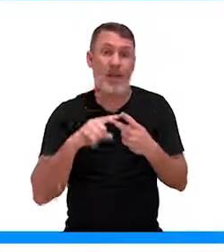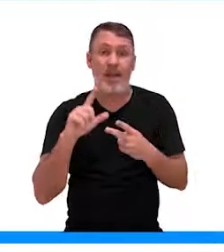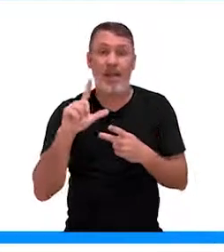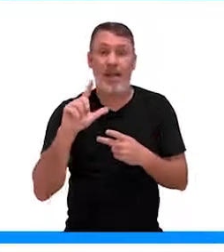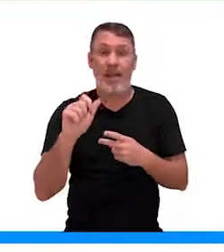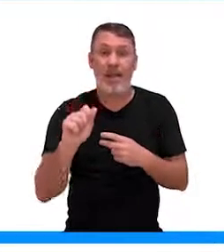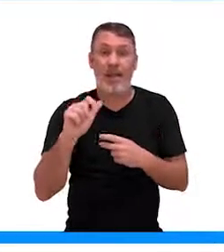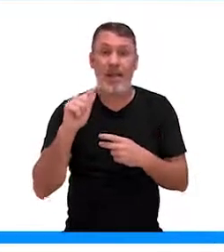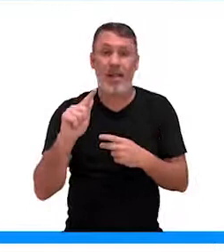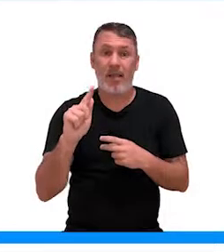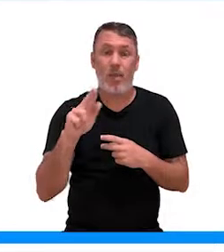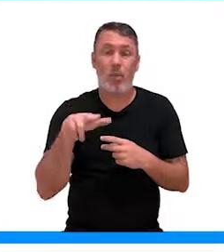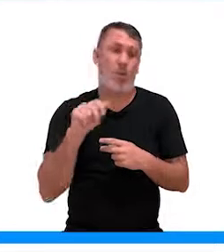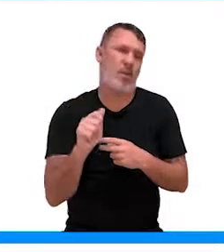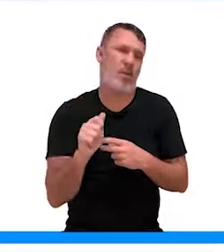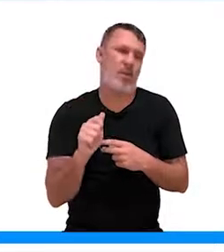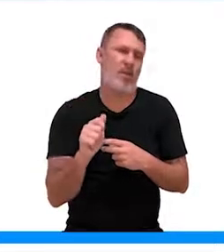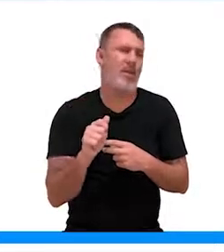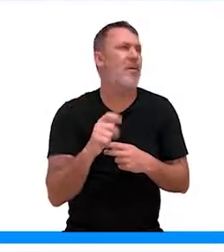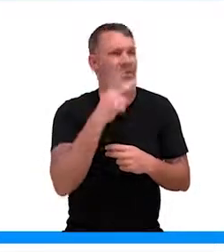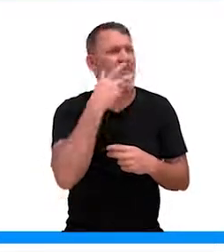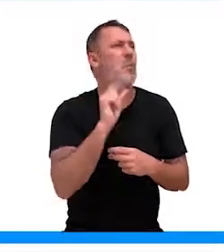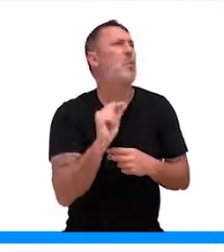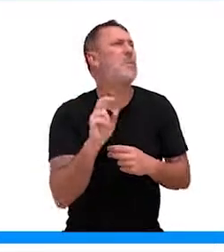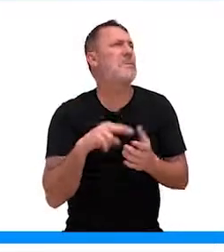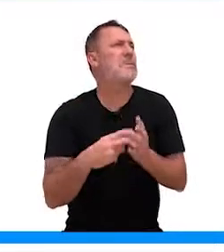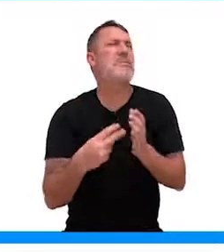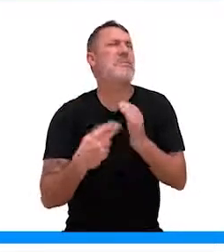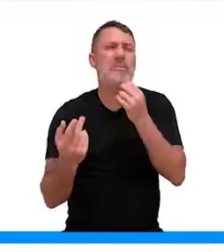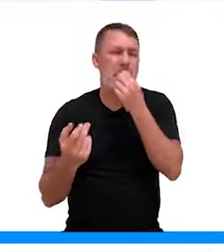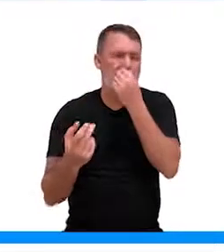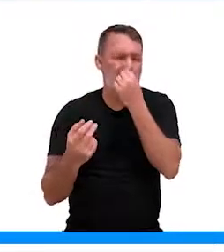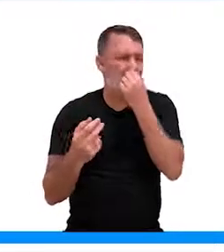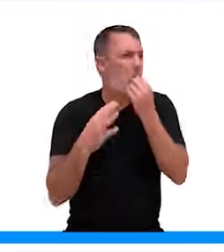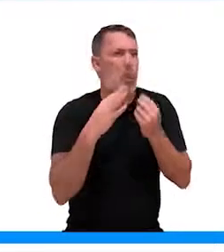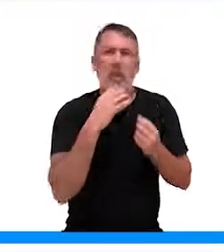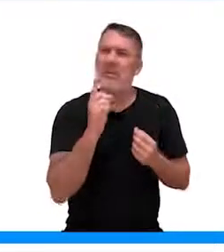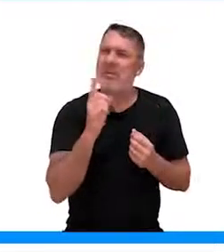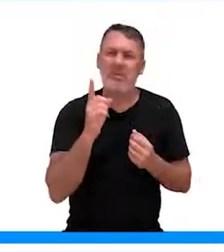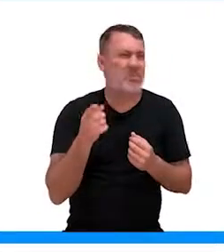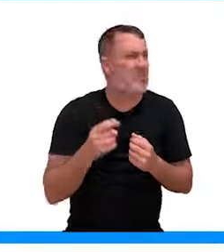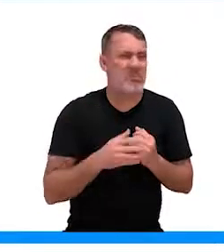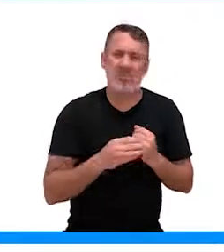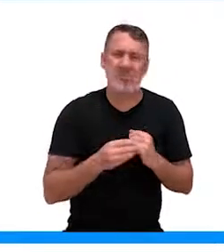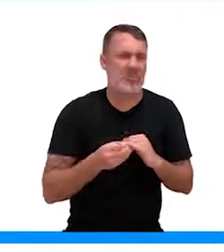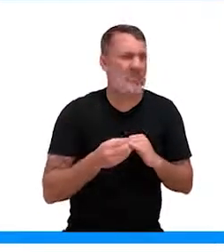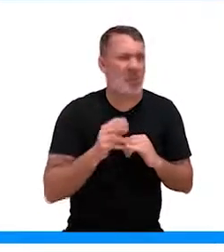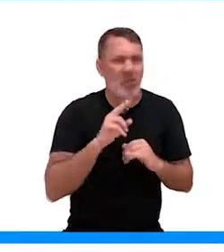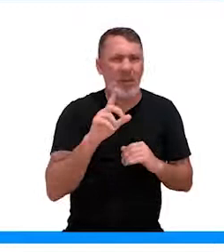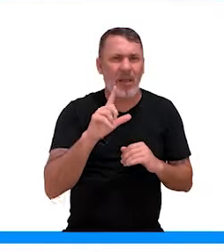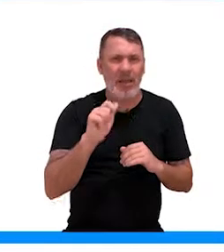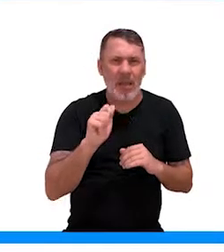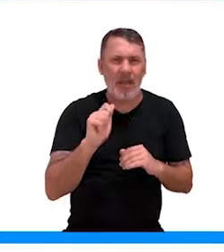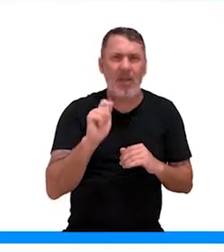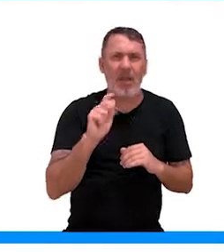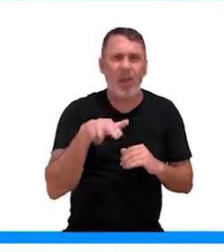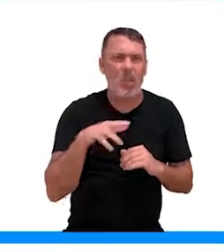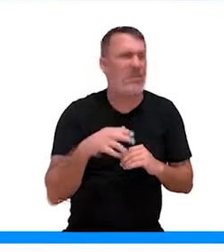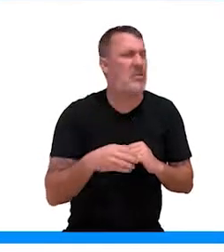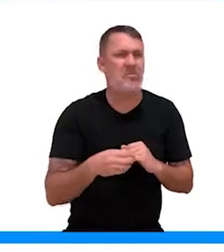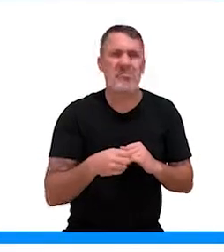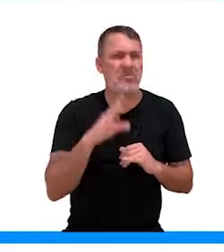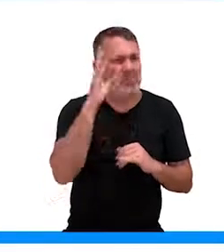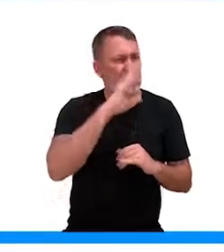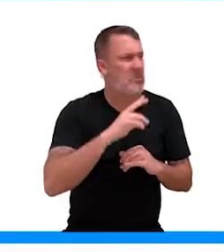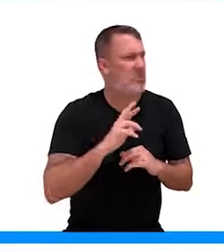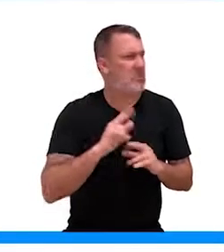é muito interessante. Muita gente me pergunta, professor, o que é uma laguna? A gente não escuta falar muito aqui de laguna, aqui no Brasil